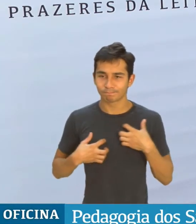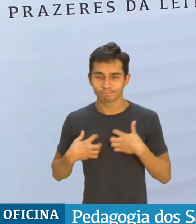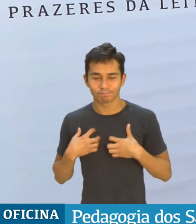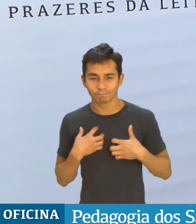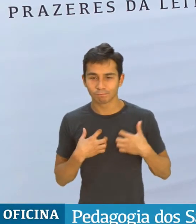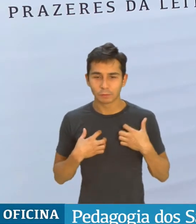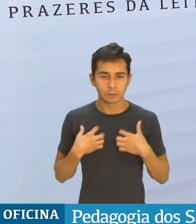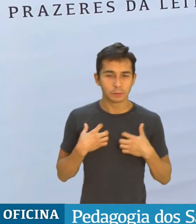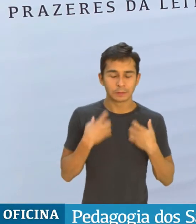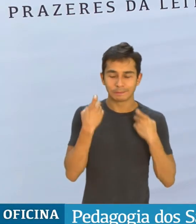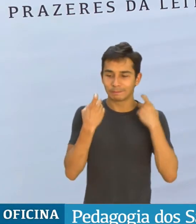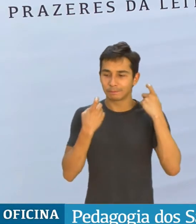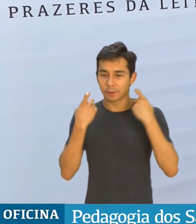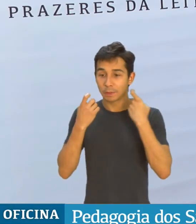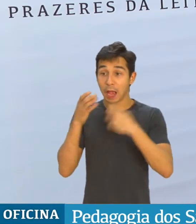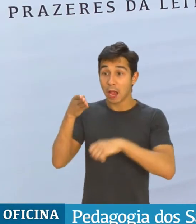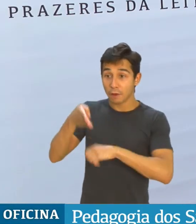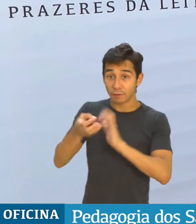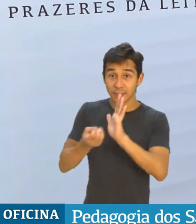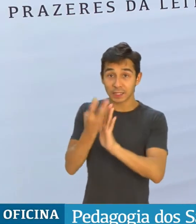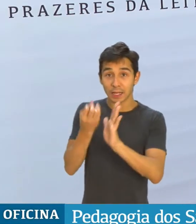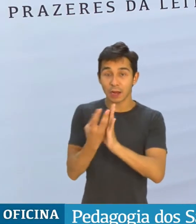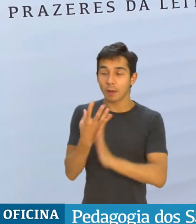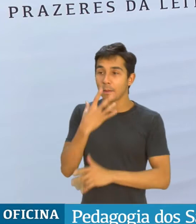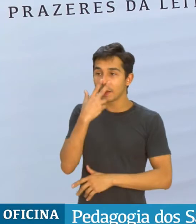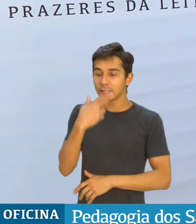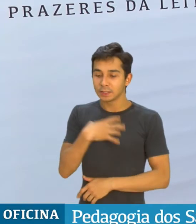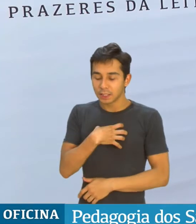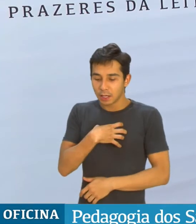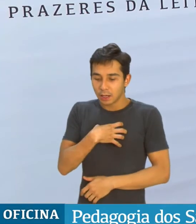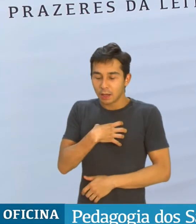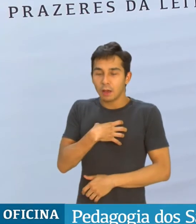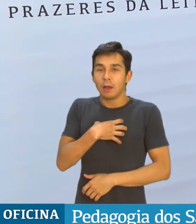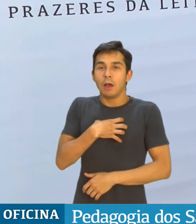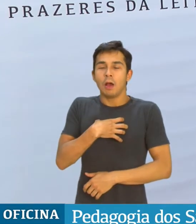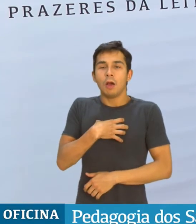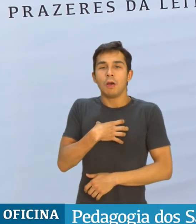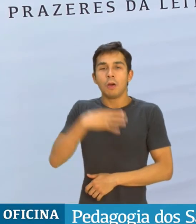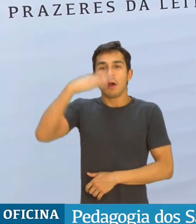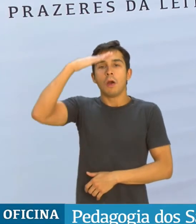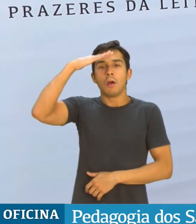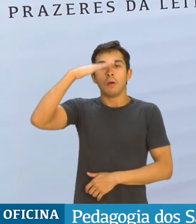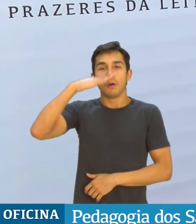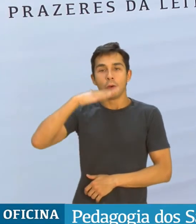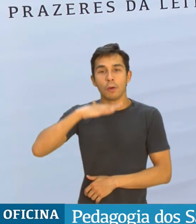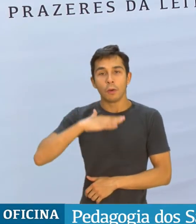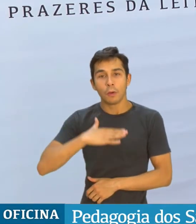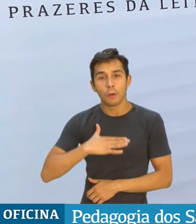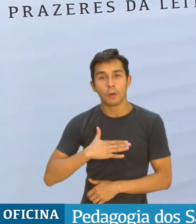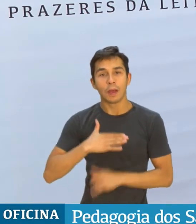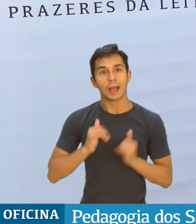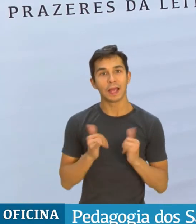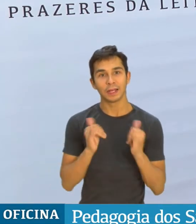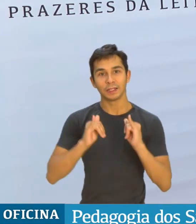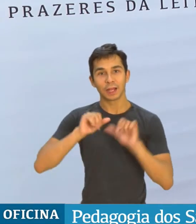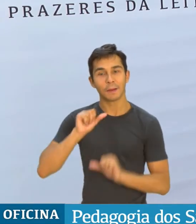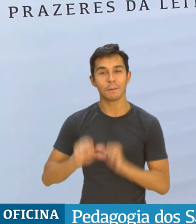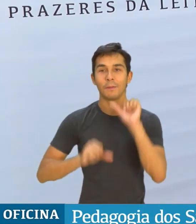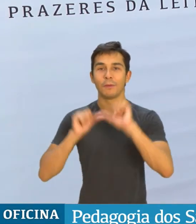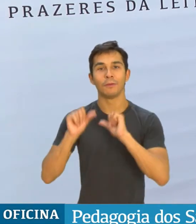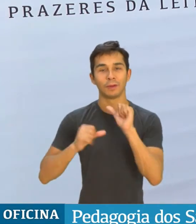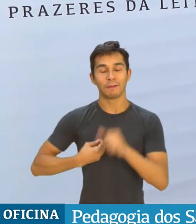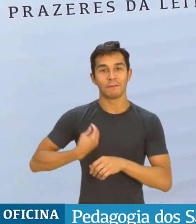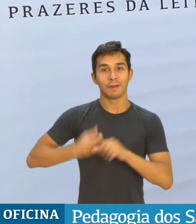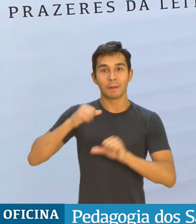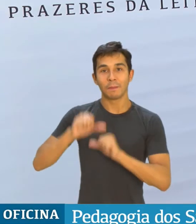muitas inquietudes, e lá era o espaço que eu recarregava minhas energias. Eu não saía do sarau da mesma maneira que eu entrava.